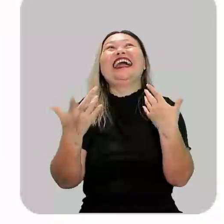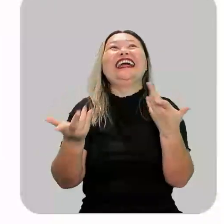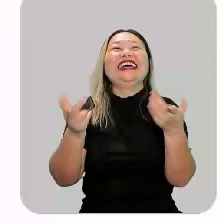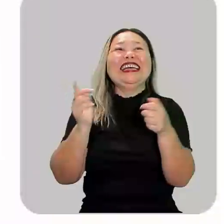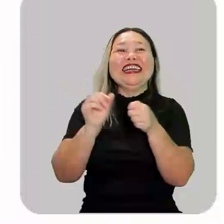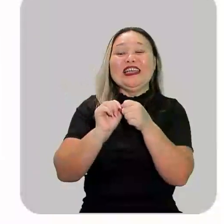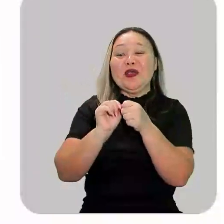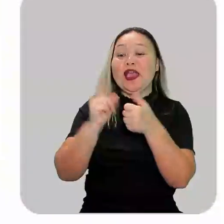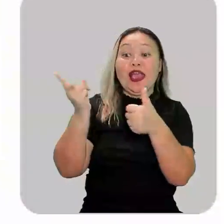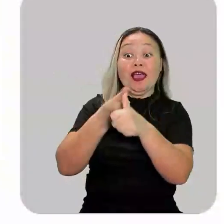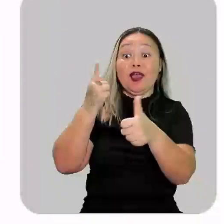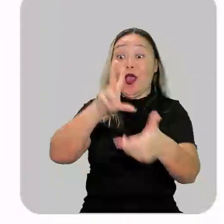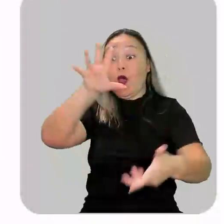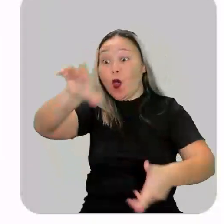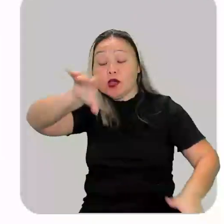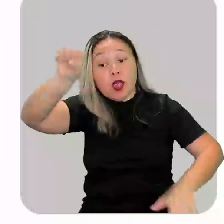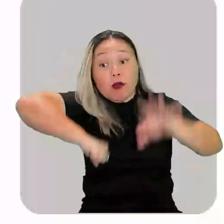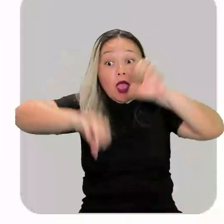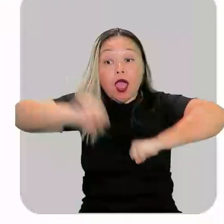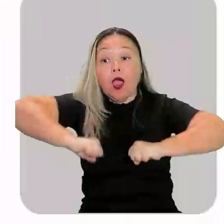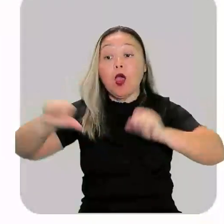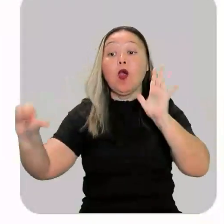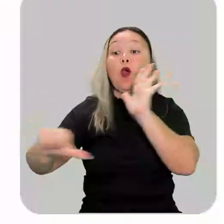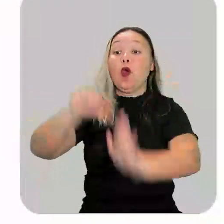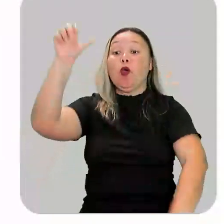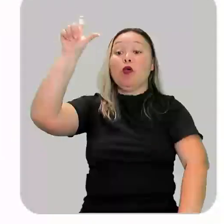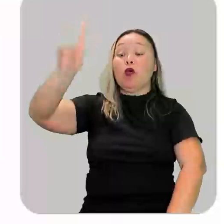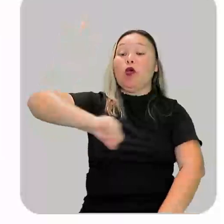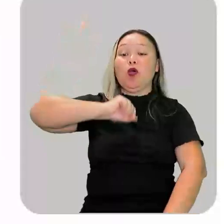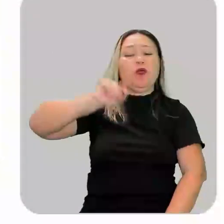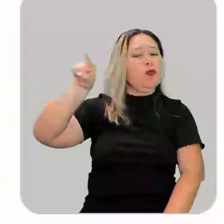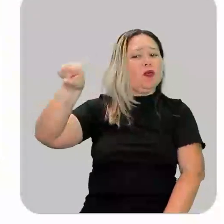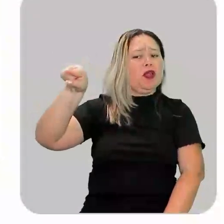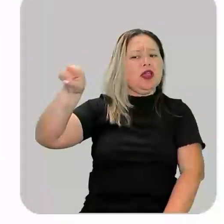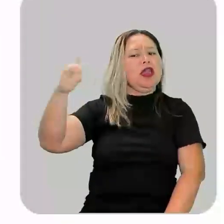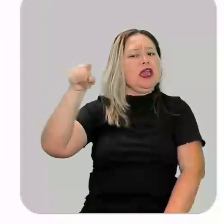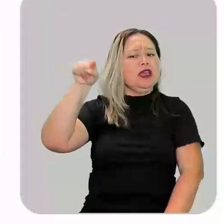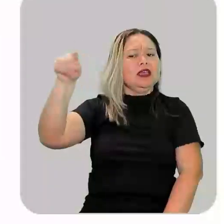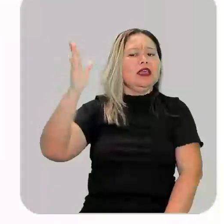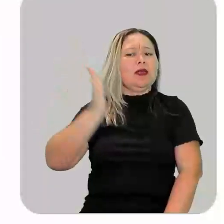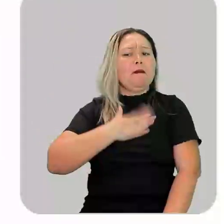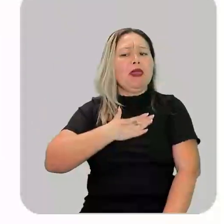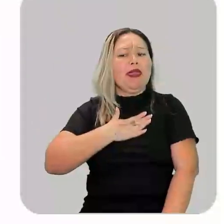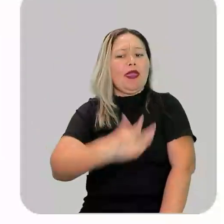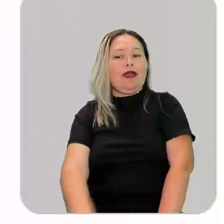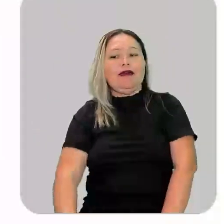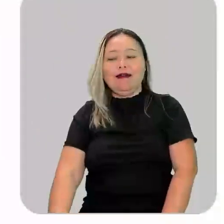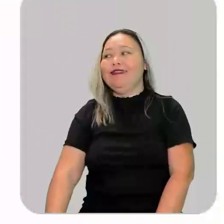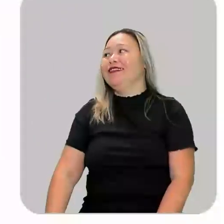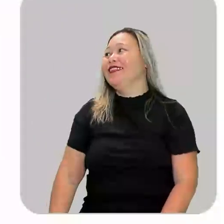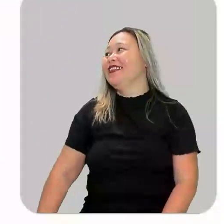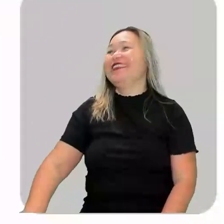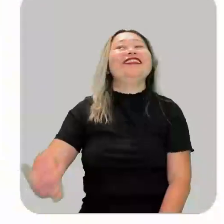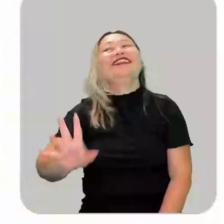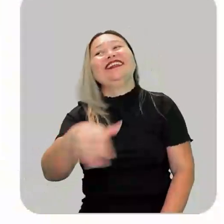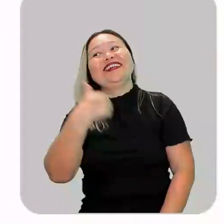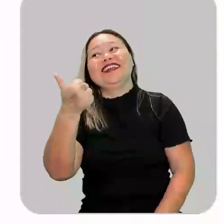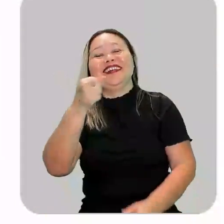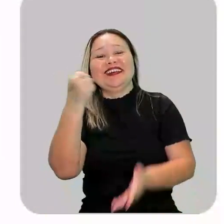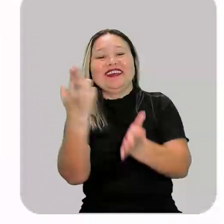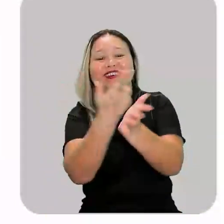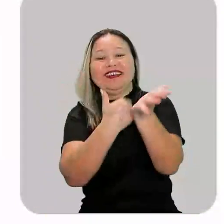ela já faz primeiro, não é? Ela já corre. No meu pega-varetas eu já, essa aqui é minha. Olha lá, ó. A figura